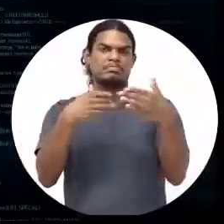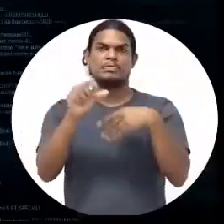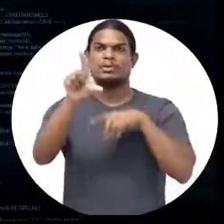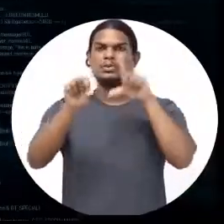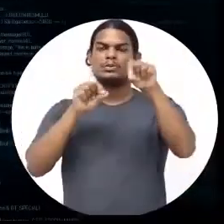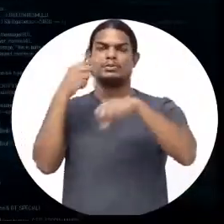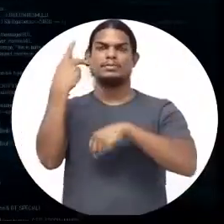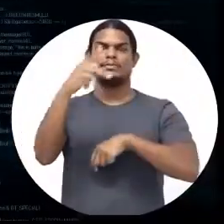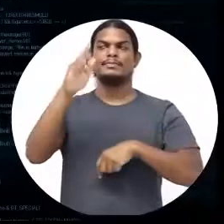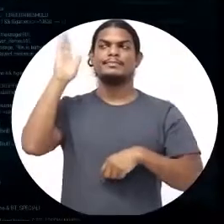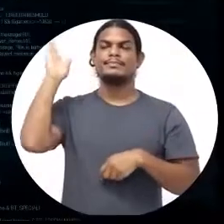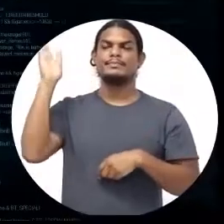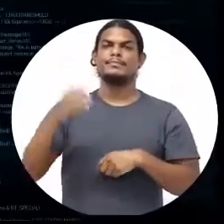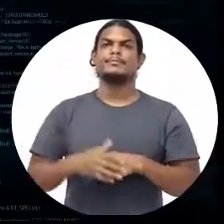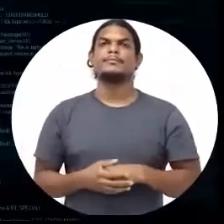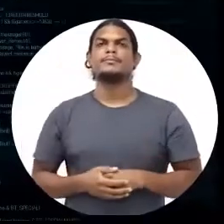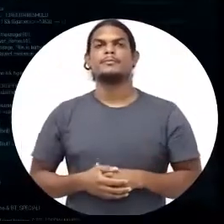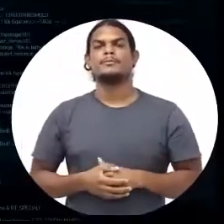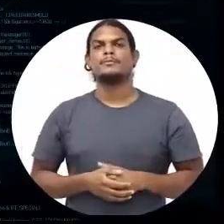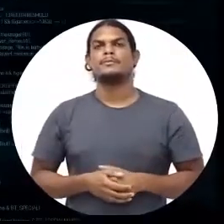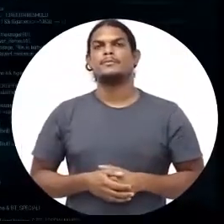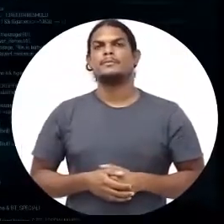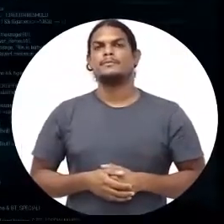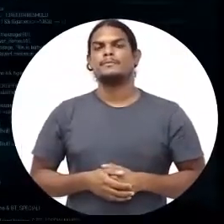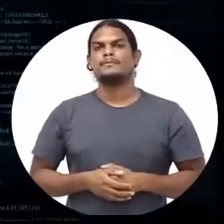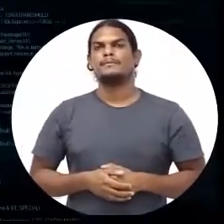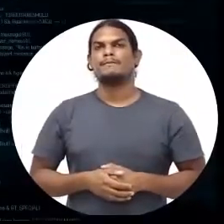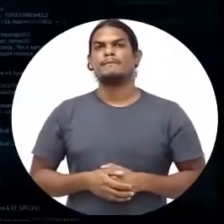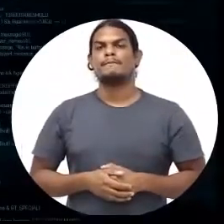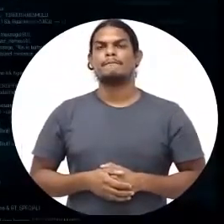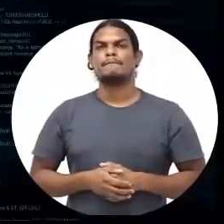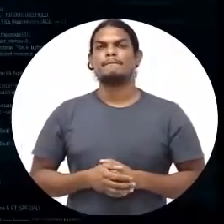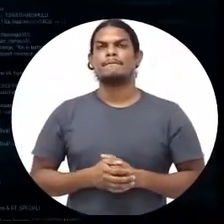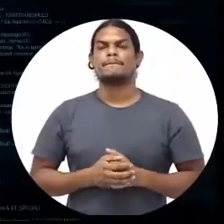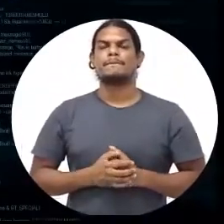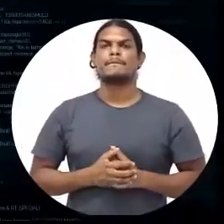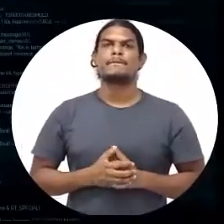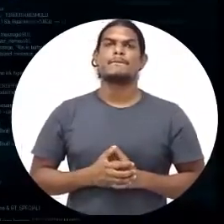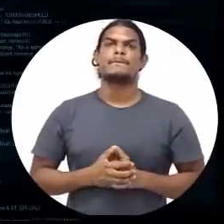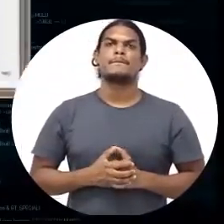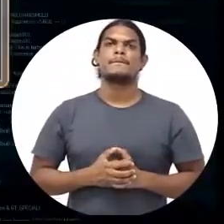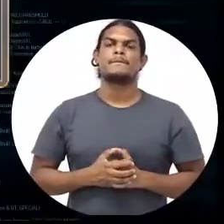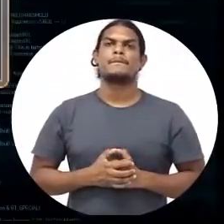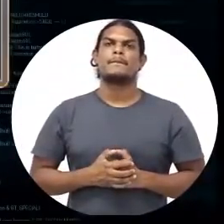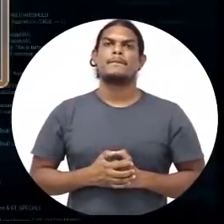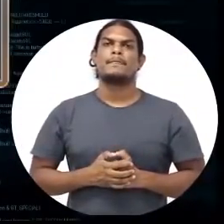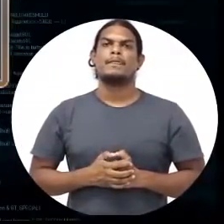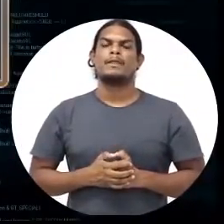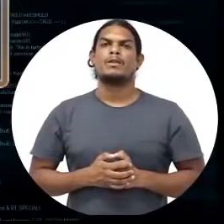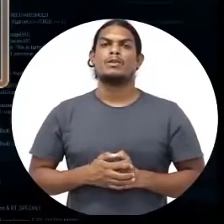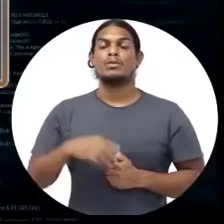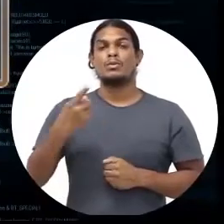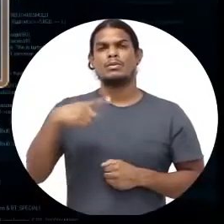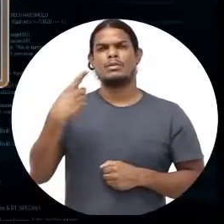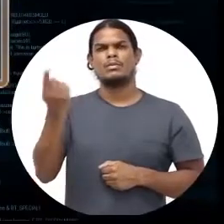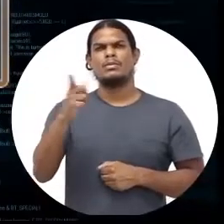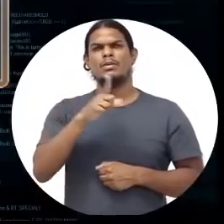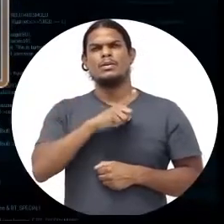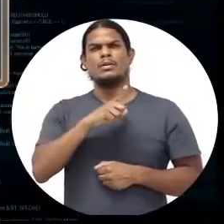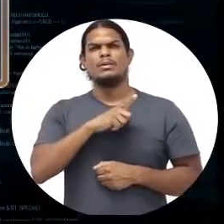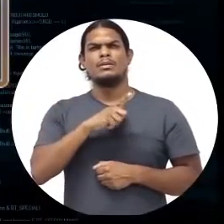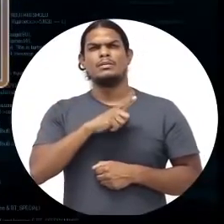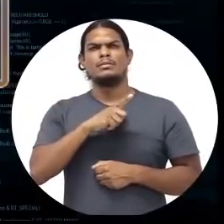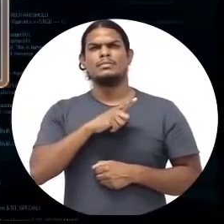do maiúsculo e minúsculo. Então você pode fazer da forma que você achar mais conveniente. Então, logo depois dele você tem